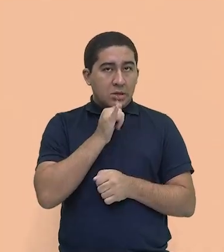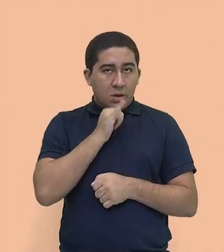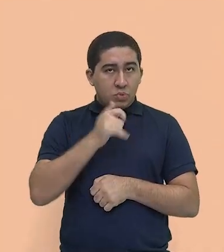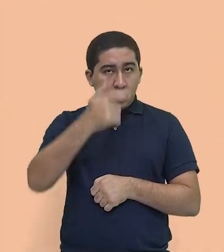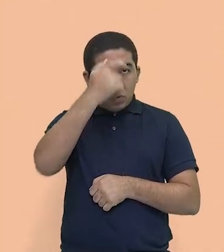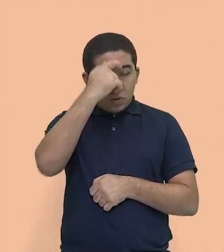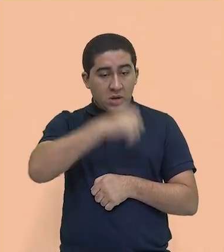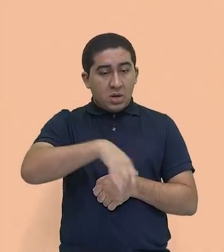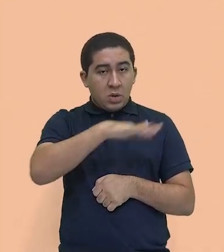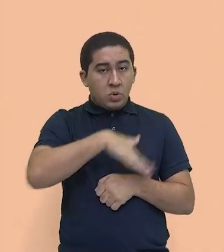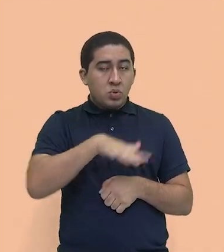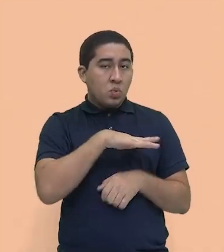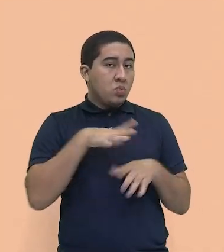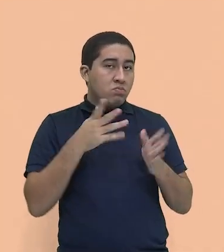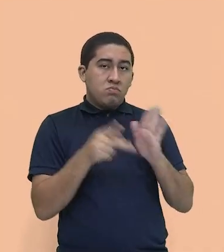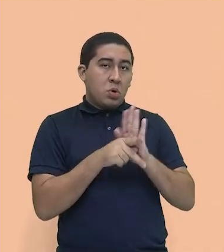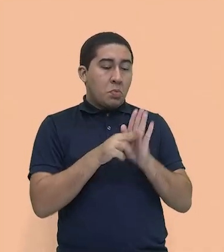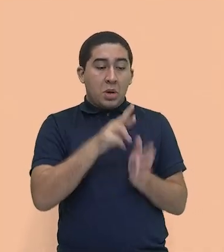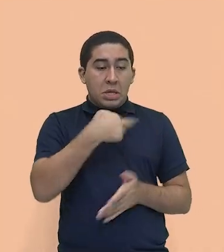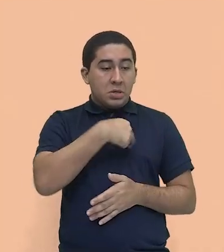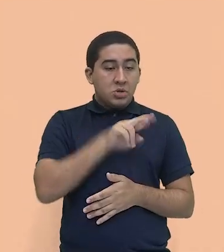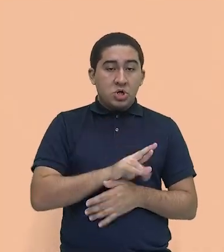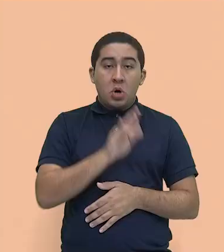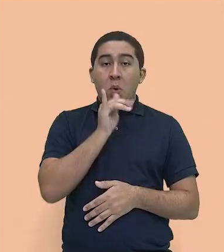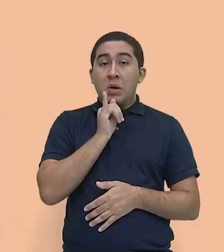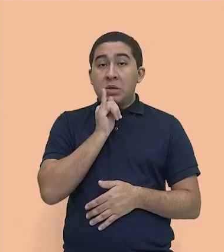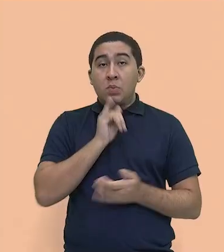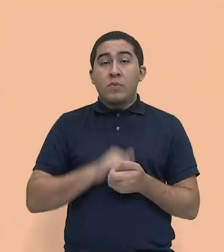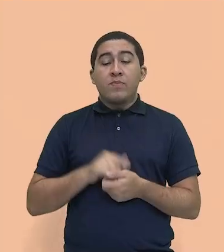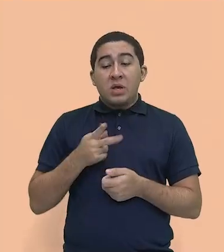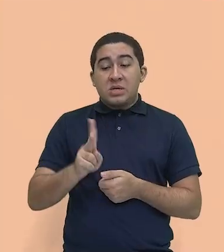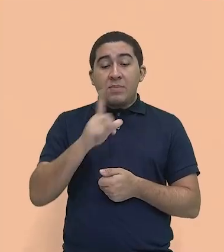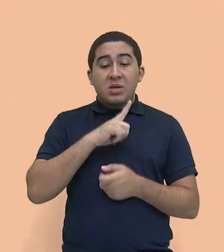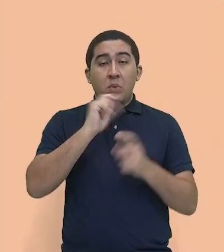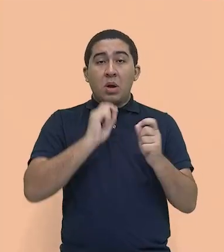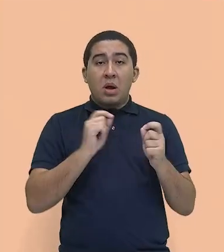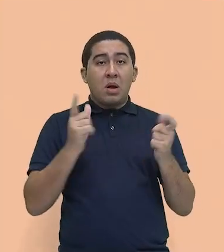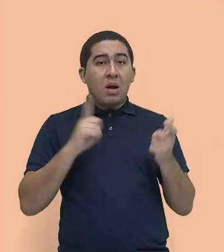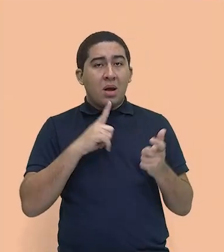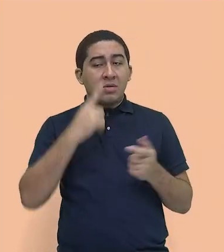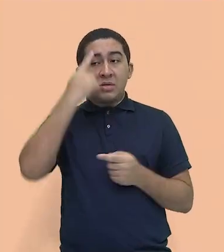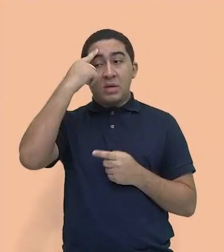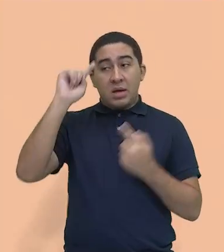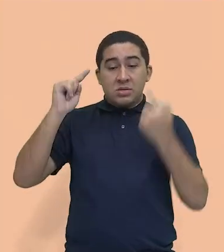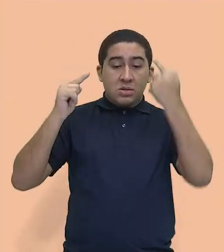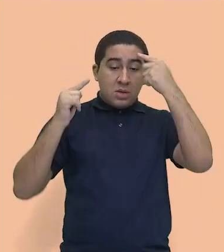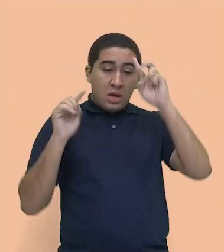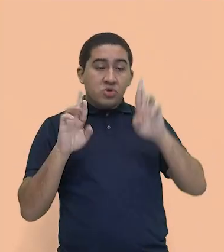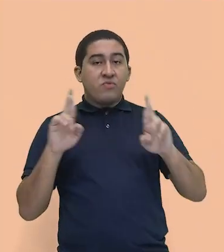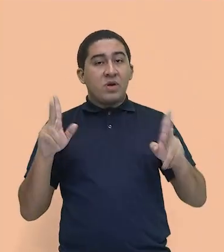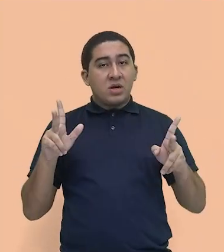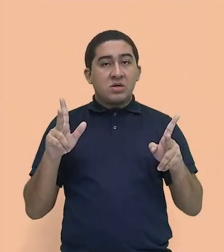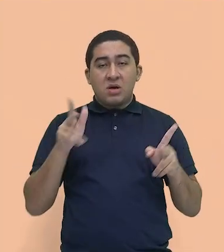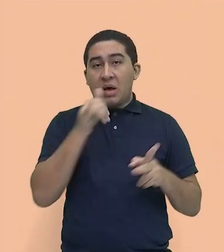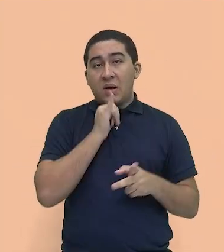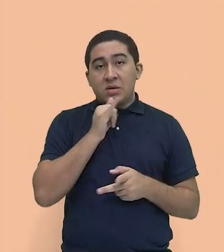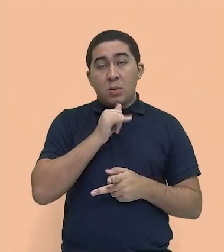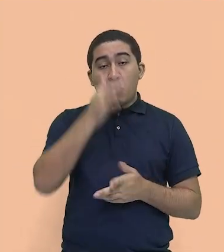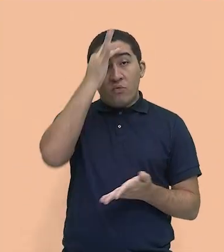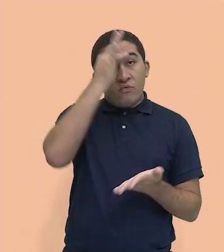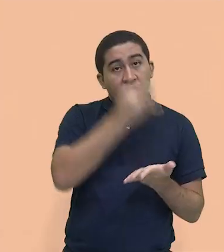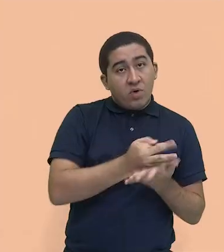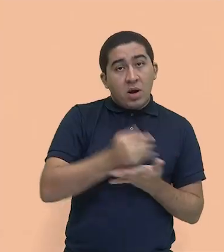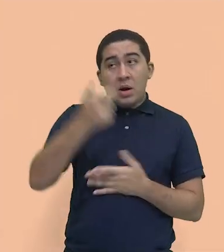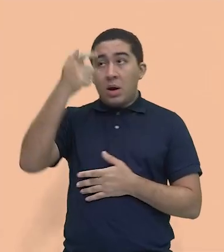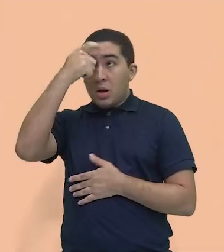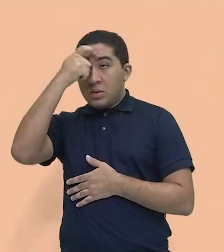no campo da religião, por exemplo, né? Sempre há um conflito, né? Um choque de ideias quando a gente fala de fé e razão, quando a gente fala